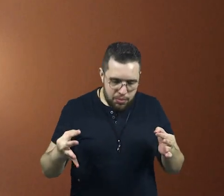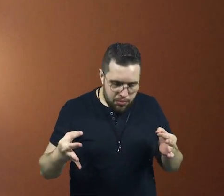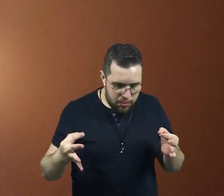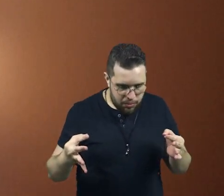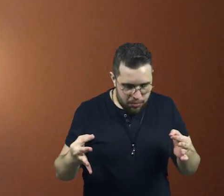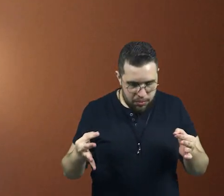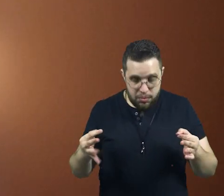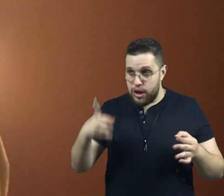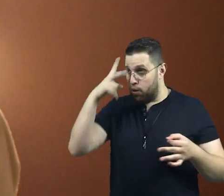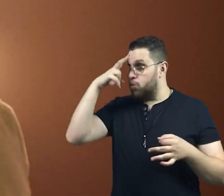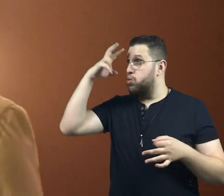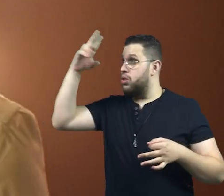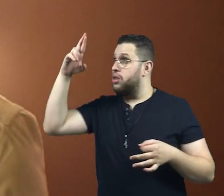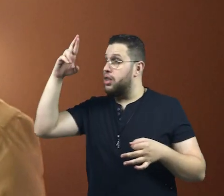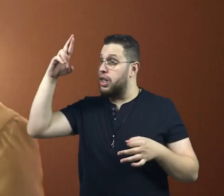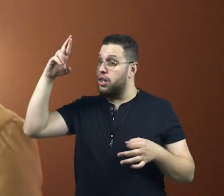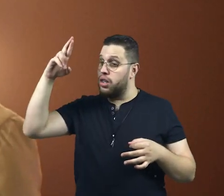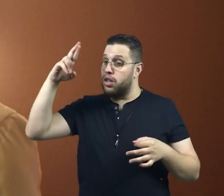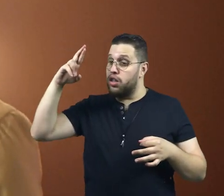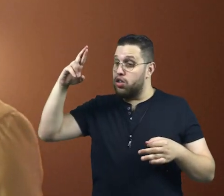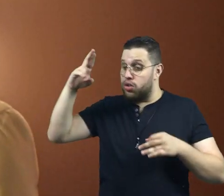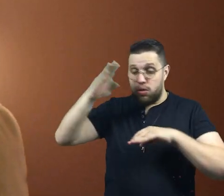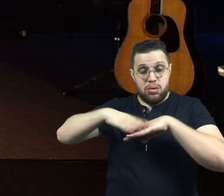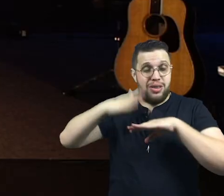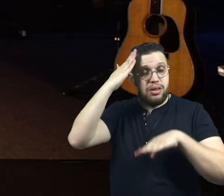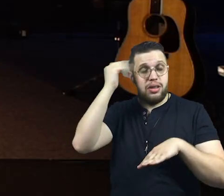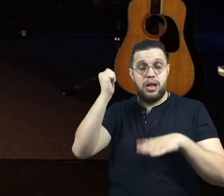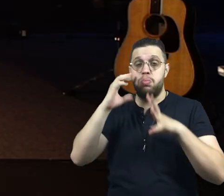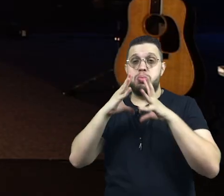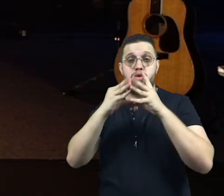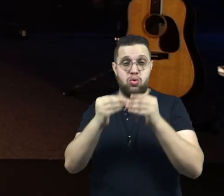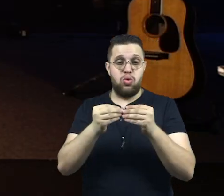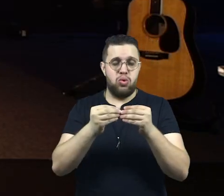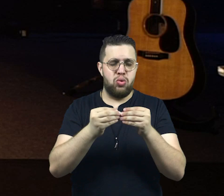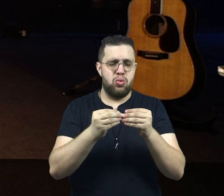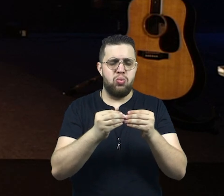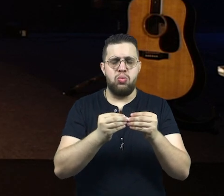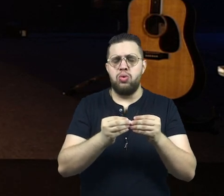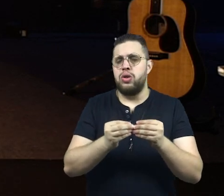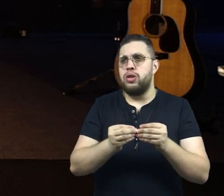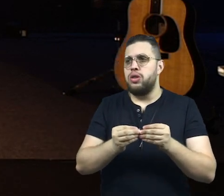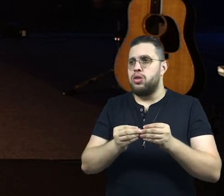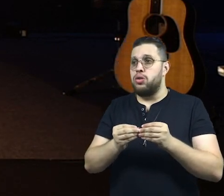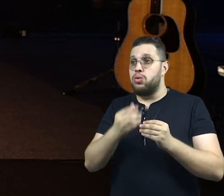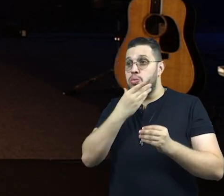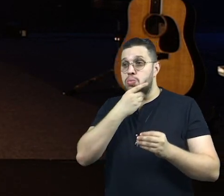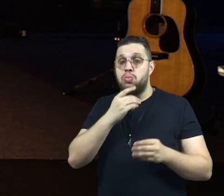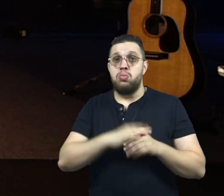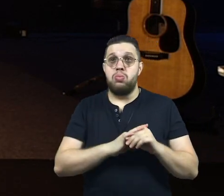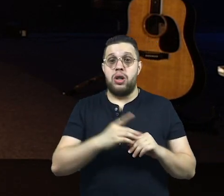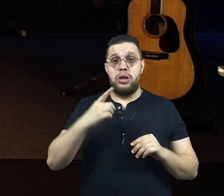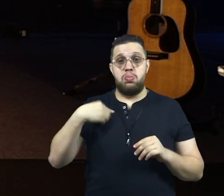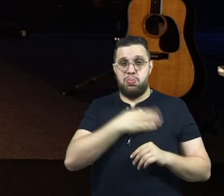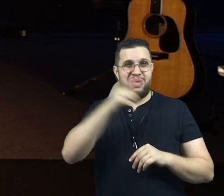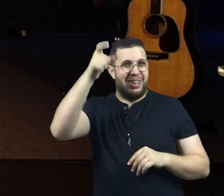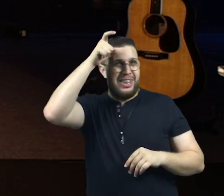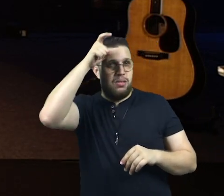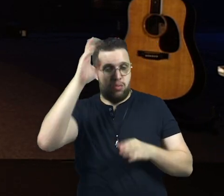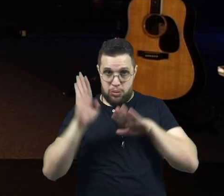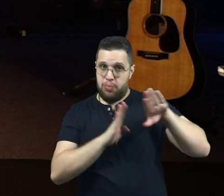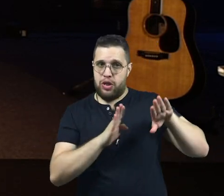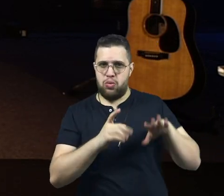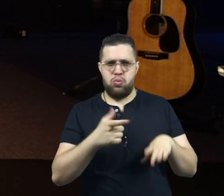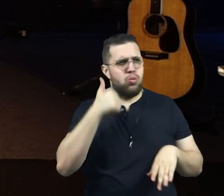cai um pássaro da árvore sem a permissão de Deus, né? Para o diabo poder tocar na vida de Jó, ele precisou da permissão de Deus. Então, o que